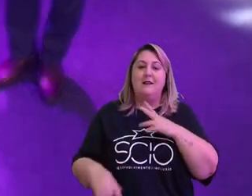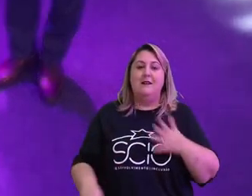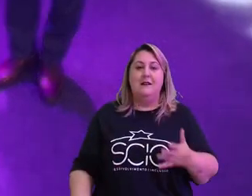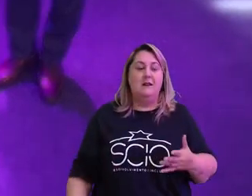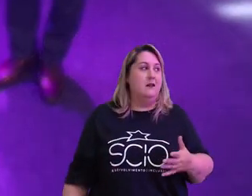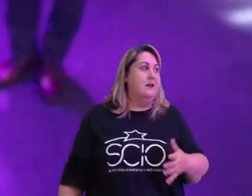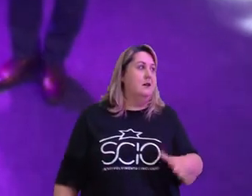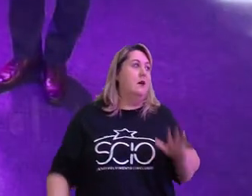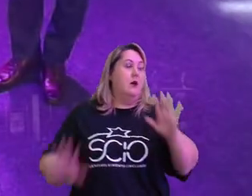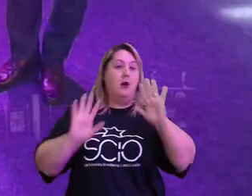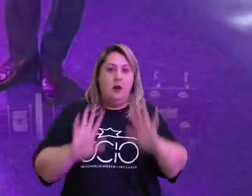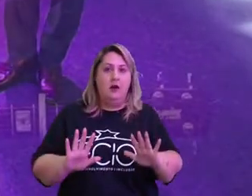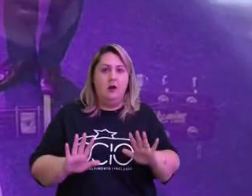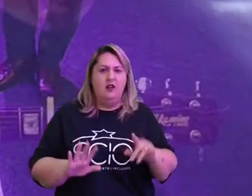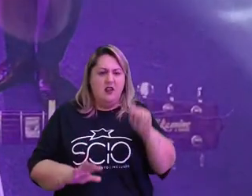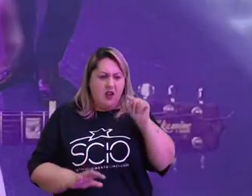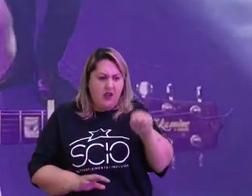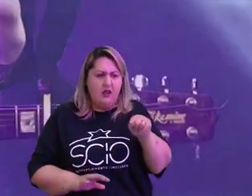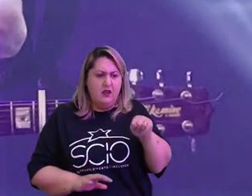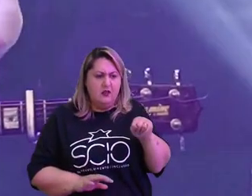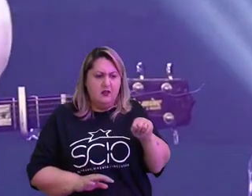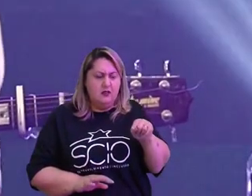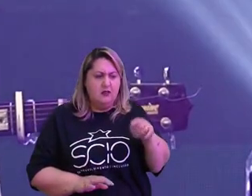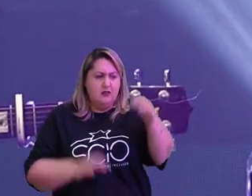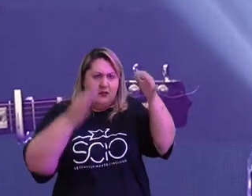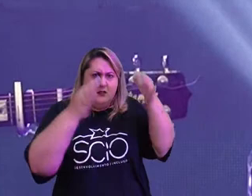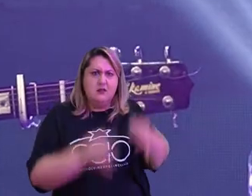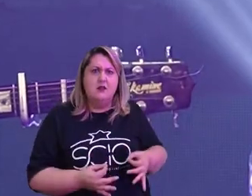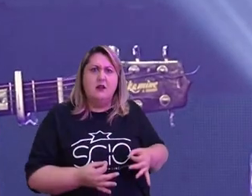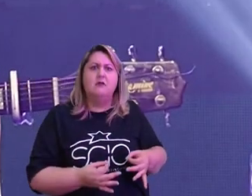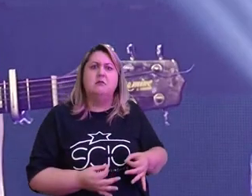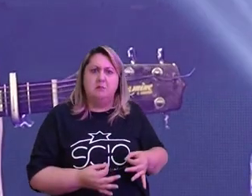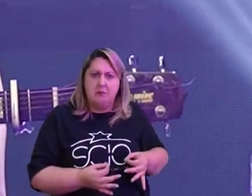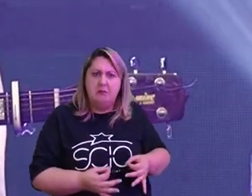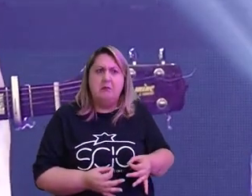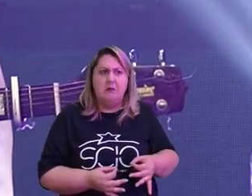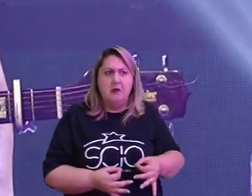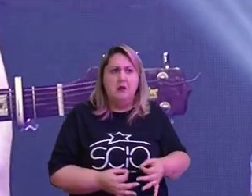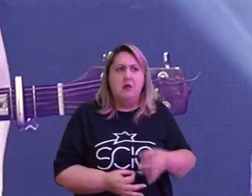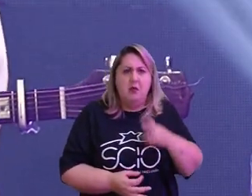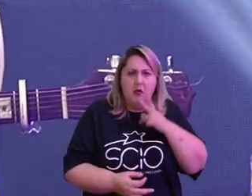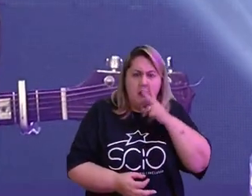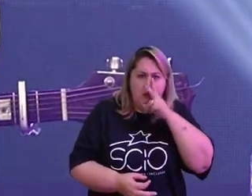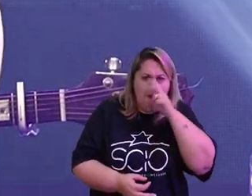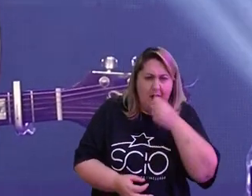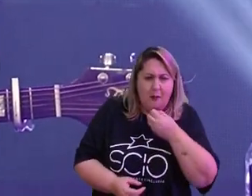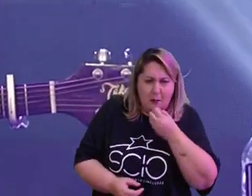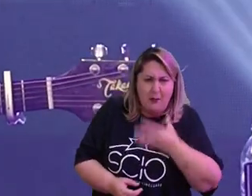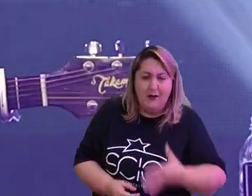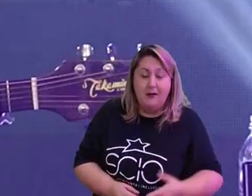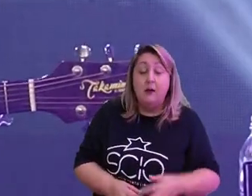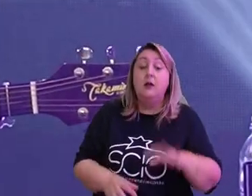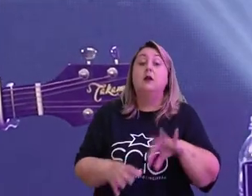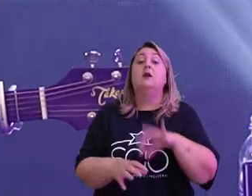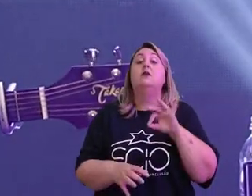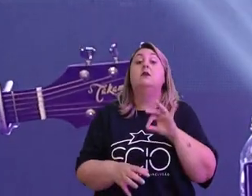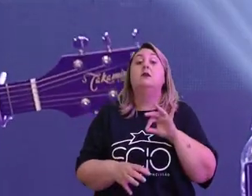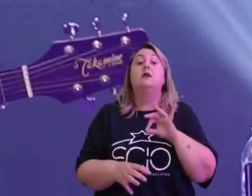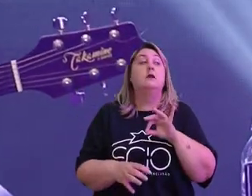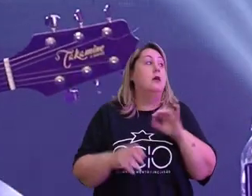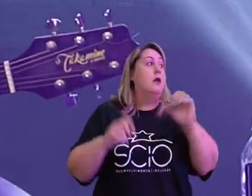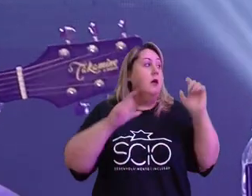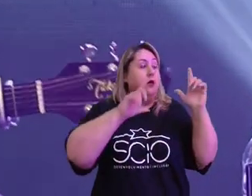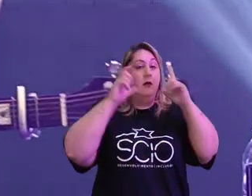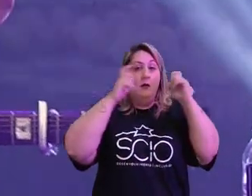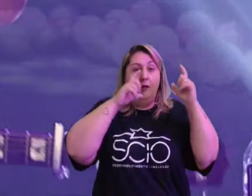falei pra eles. Falei, olha, essa aqui vocês acertaram na veia. E a levada é boa, é, né? É boa demais. A levada é boa. Vamos fazer o sorteio dessas fotos lindas.